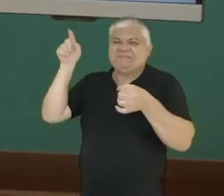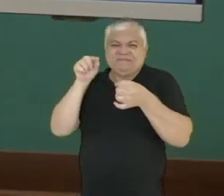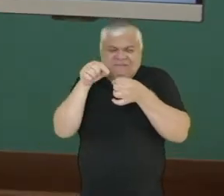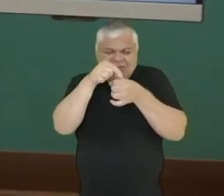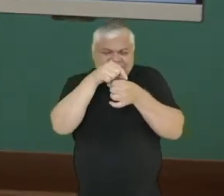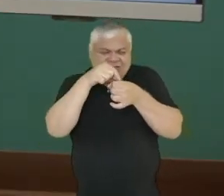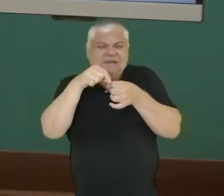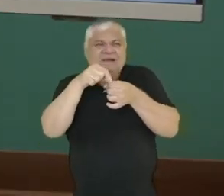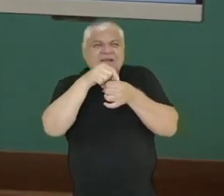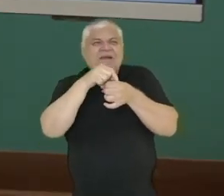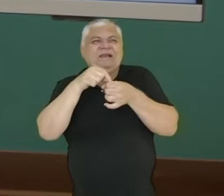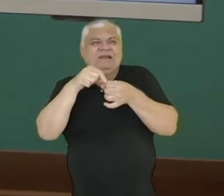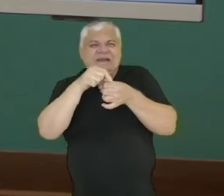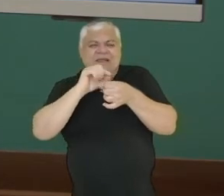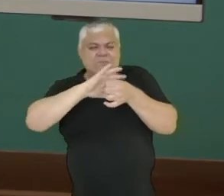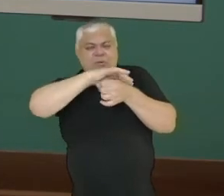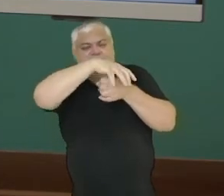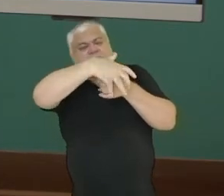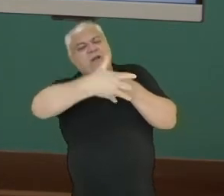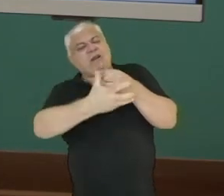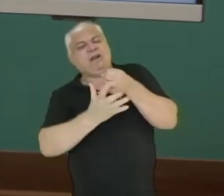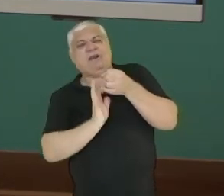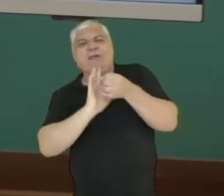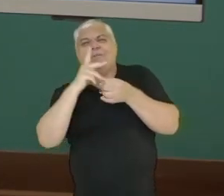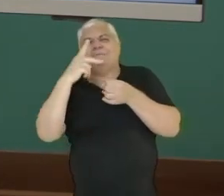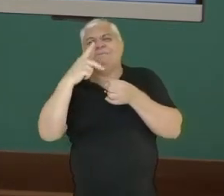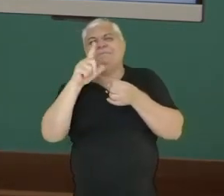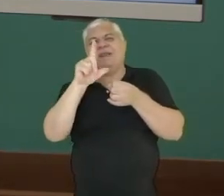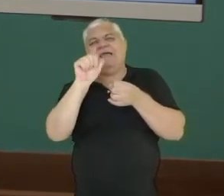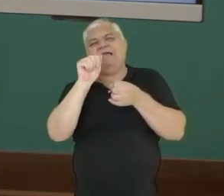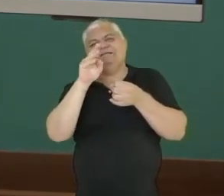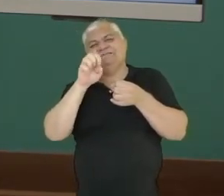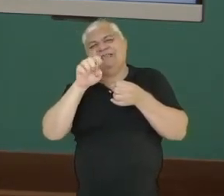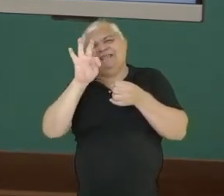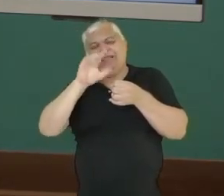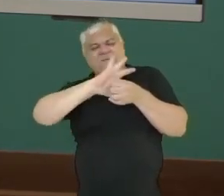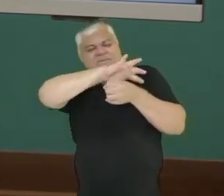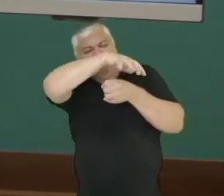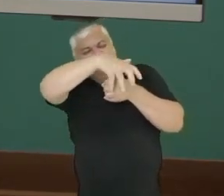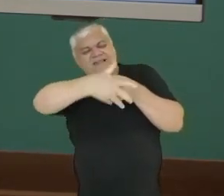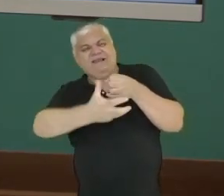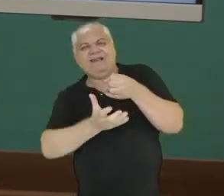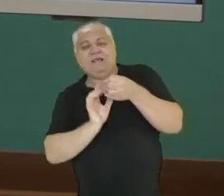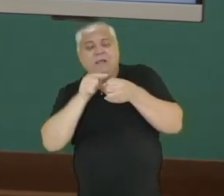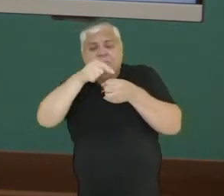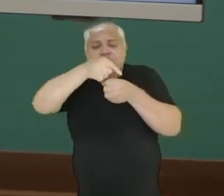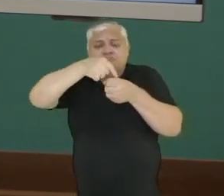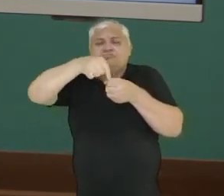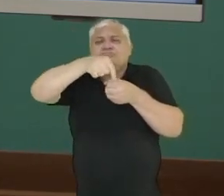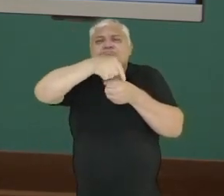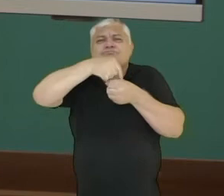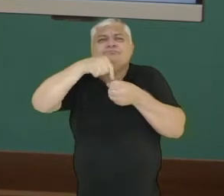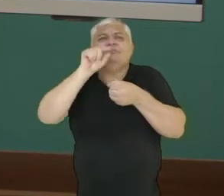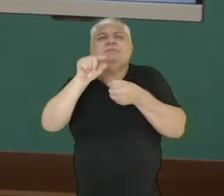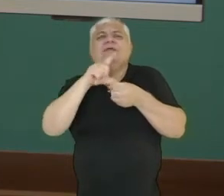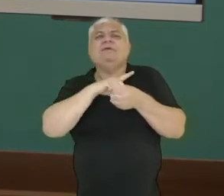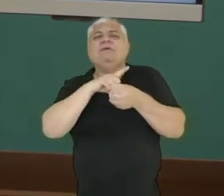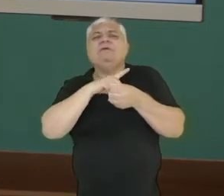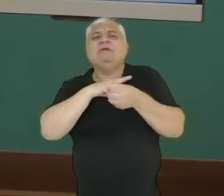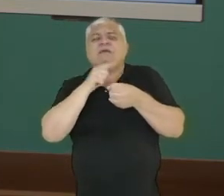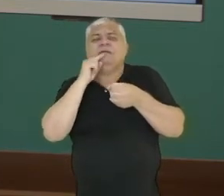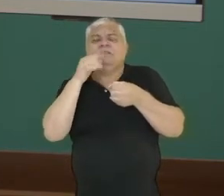a placenta, onde vai formar, né, a placenta e tudo. Então, nesse disquinho surge